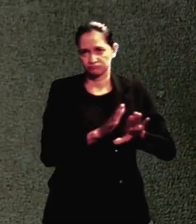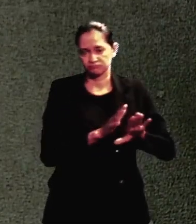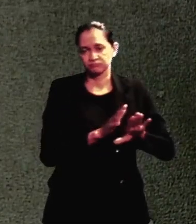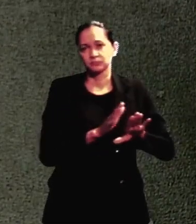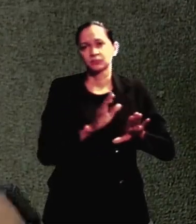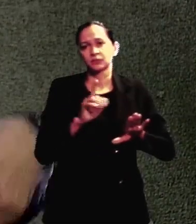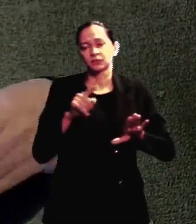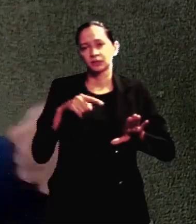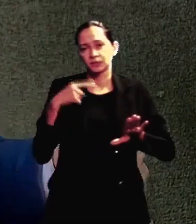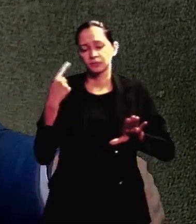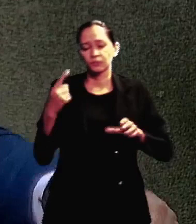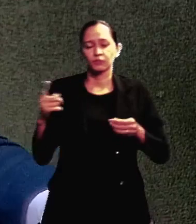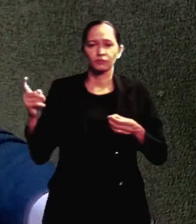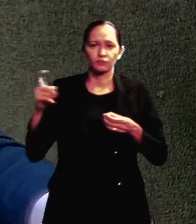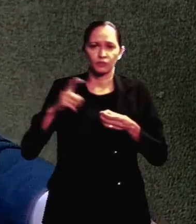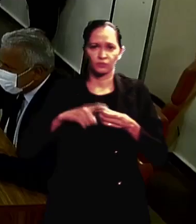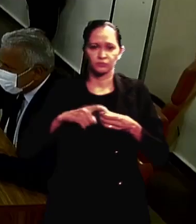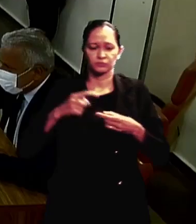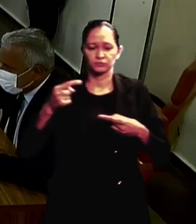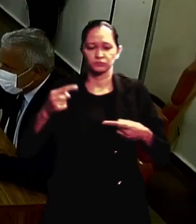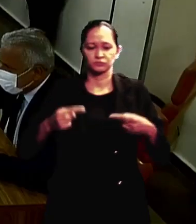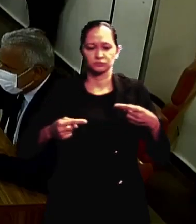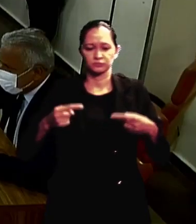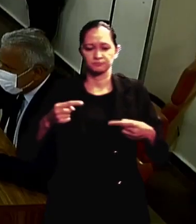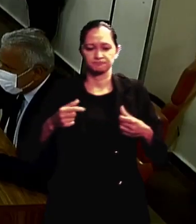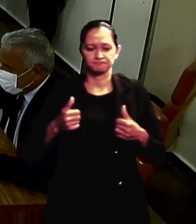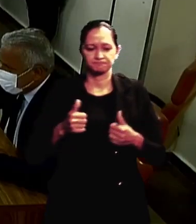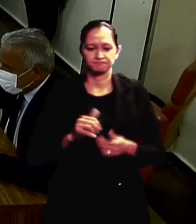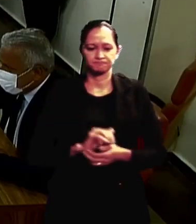gente volta para fazer a votação.